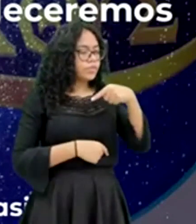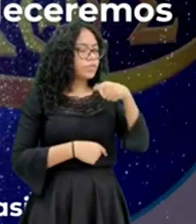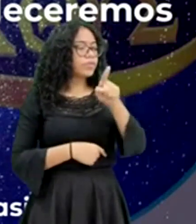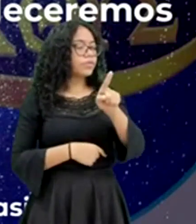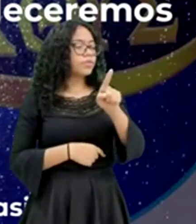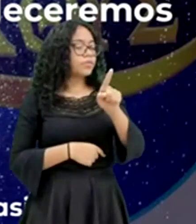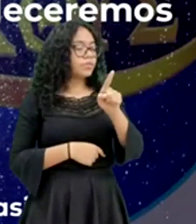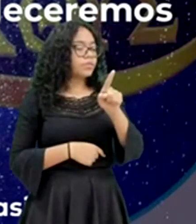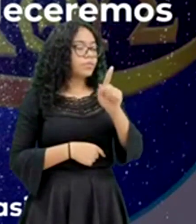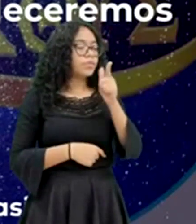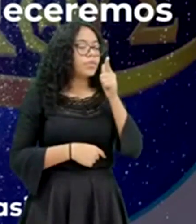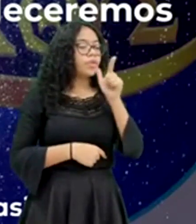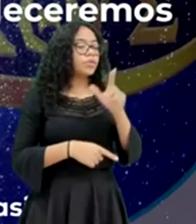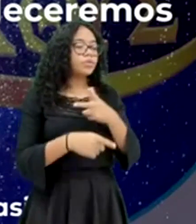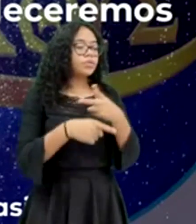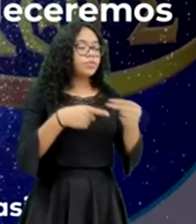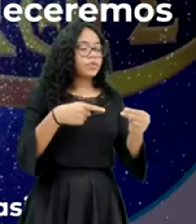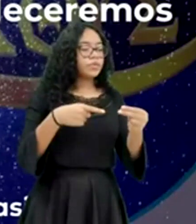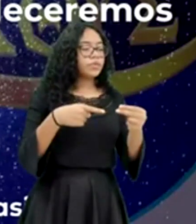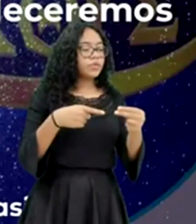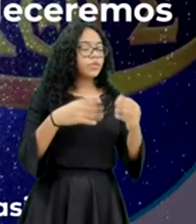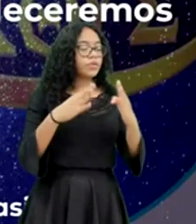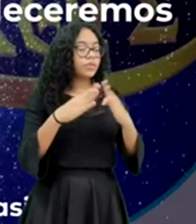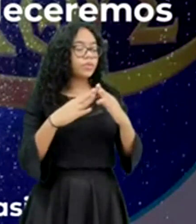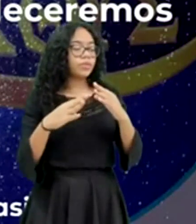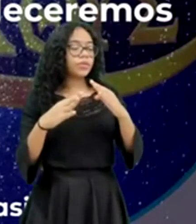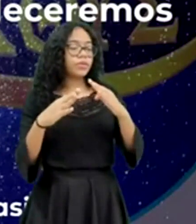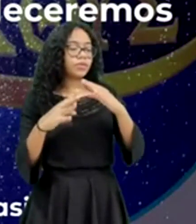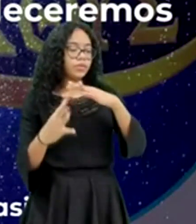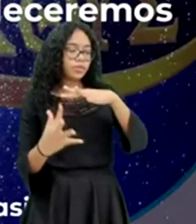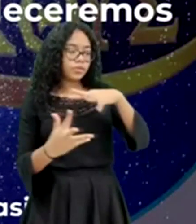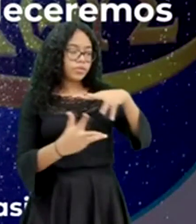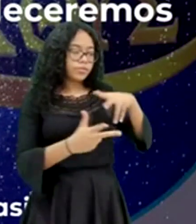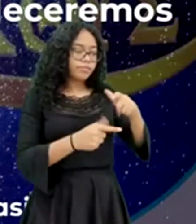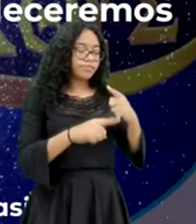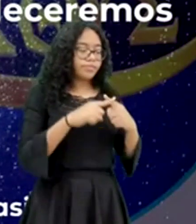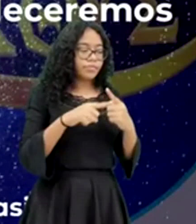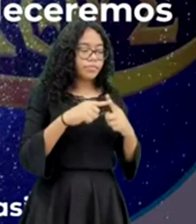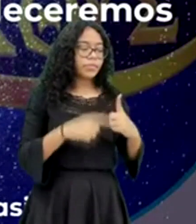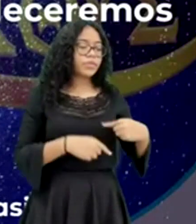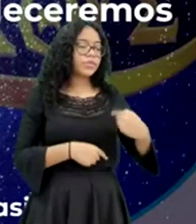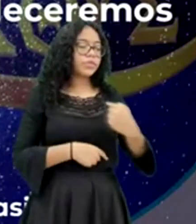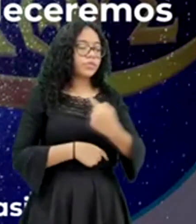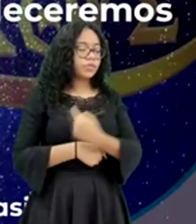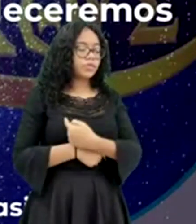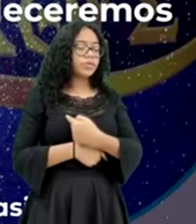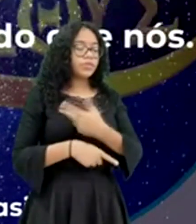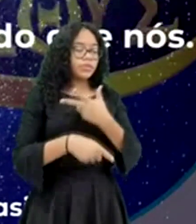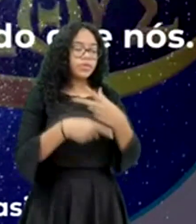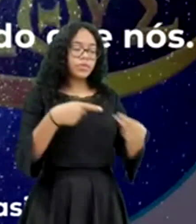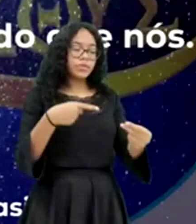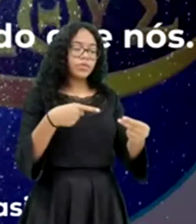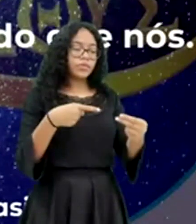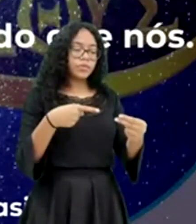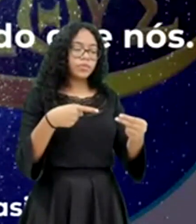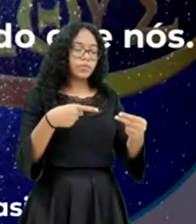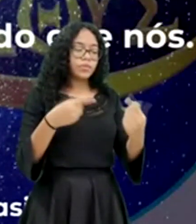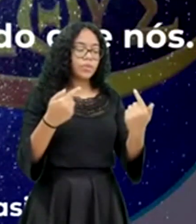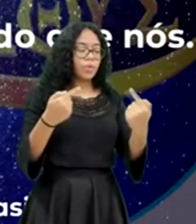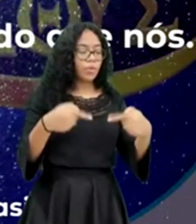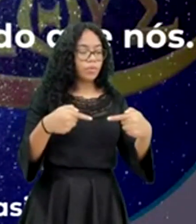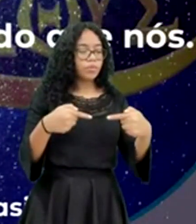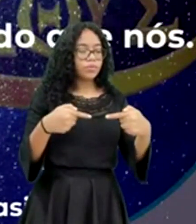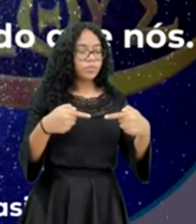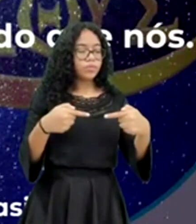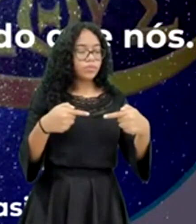a terra, porque certamente prevaleceremos contra ela. Porém, os homens que com